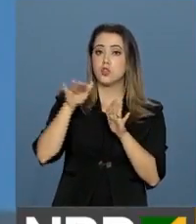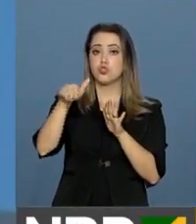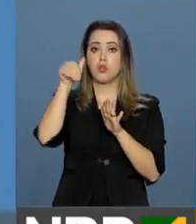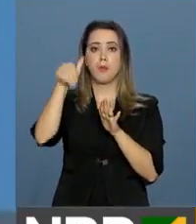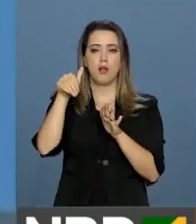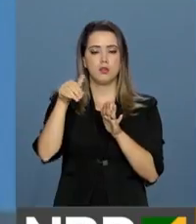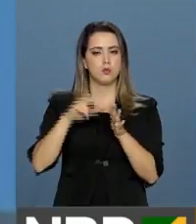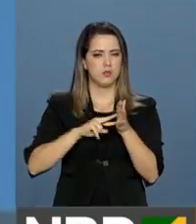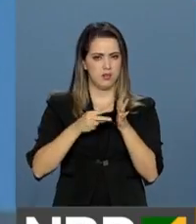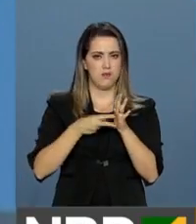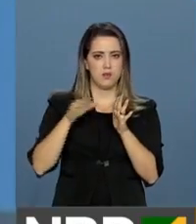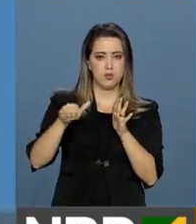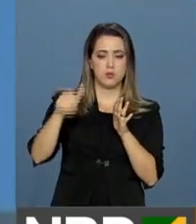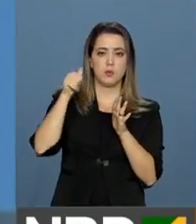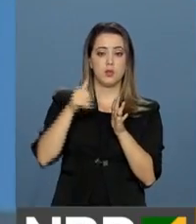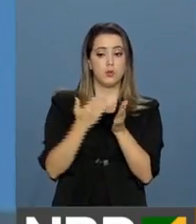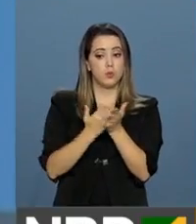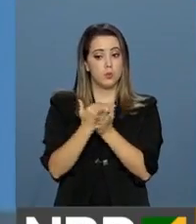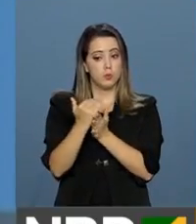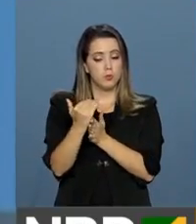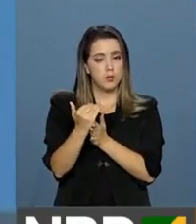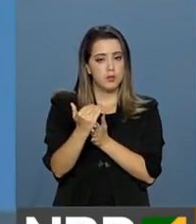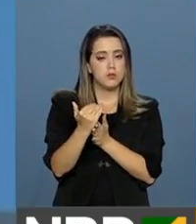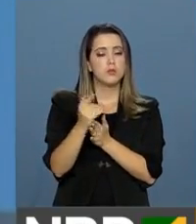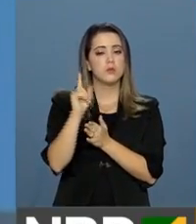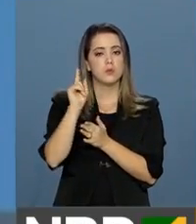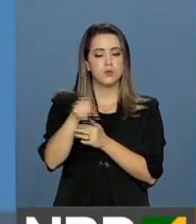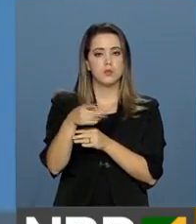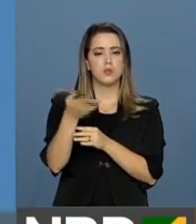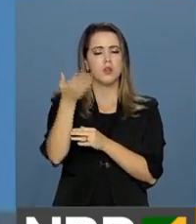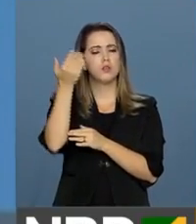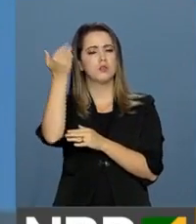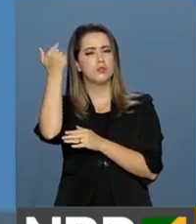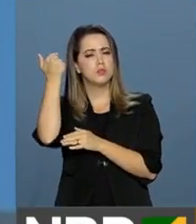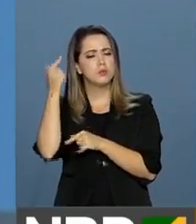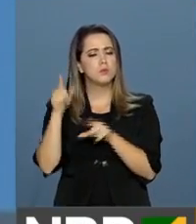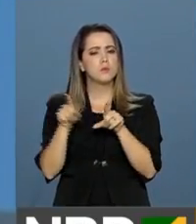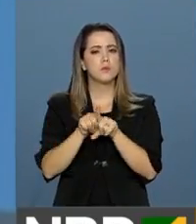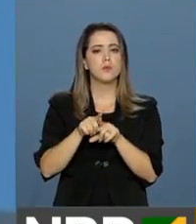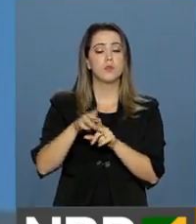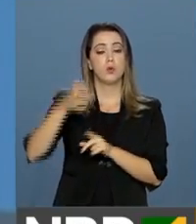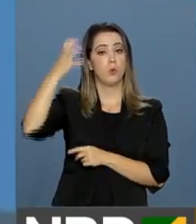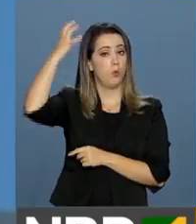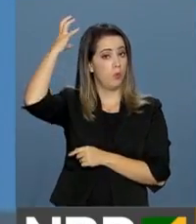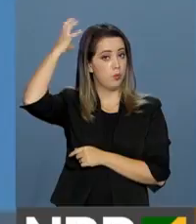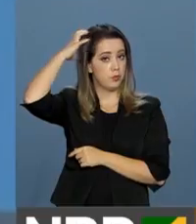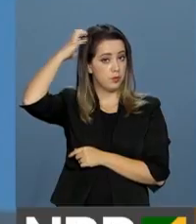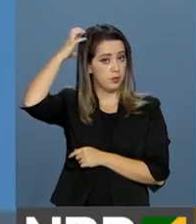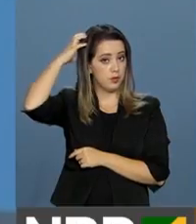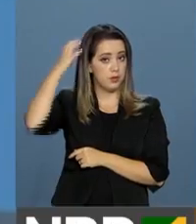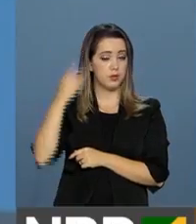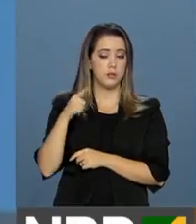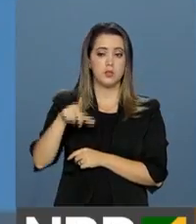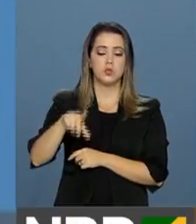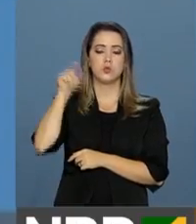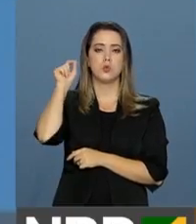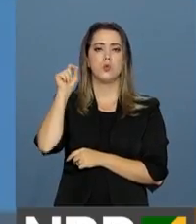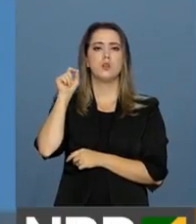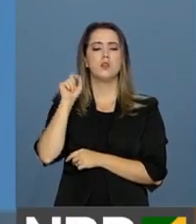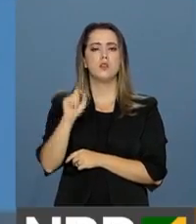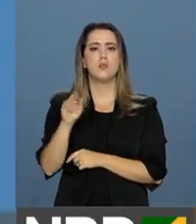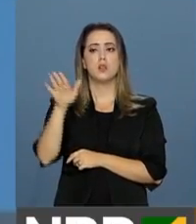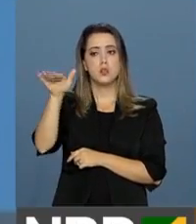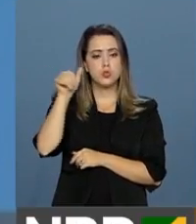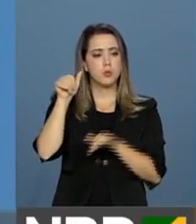na verdade era assim na idade média antes dela até o rei quando tinha que decidir questões